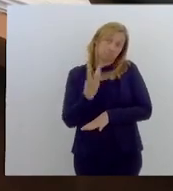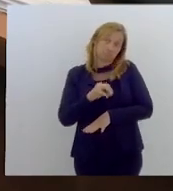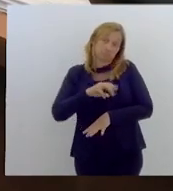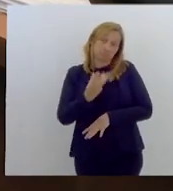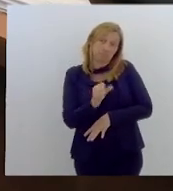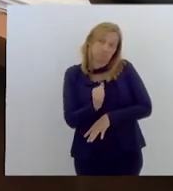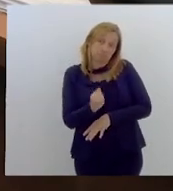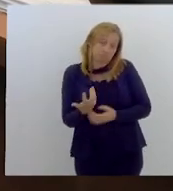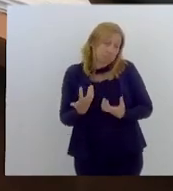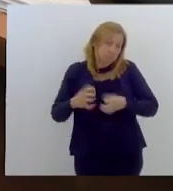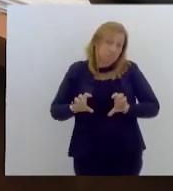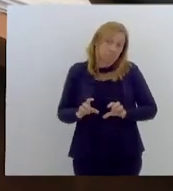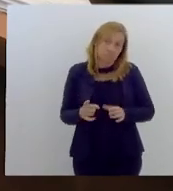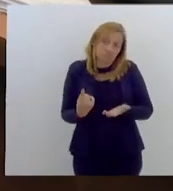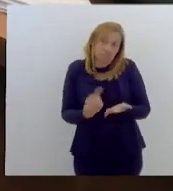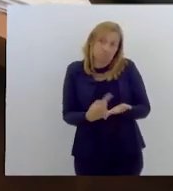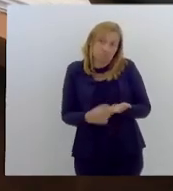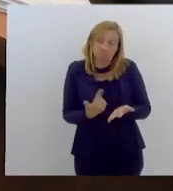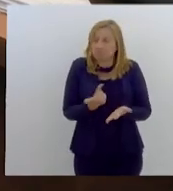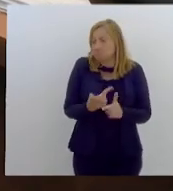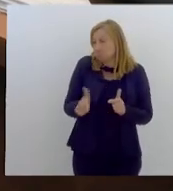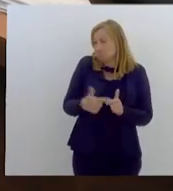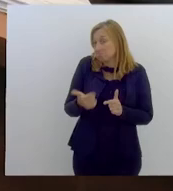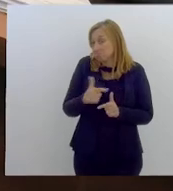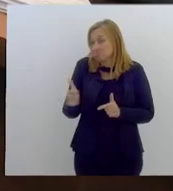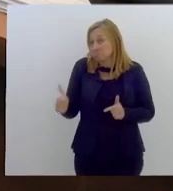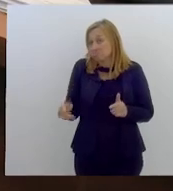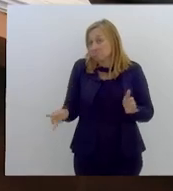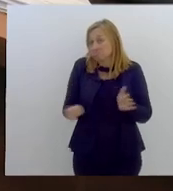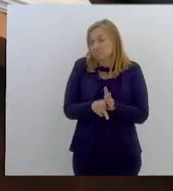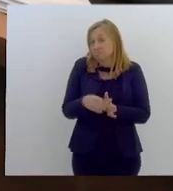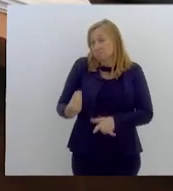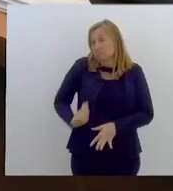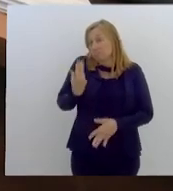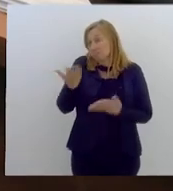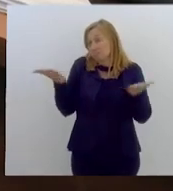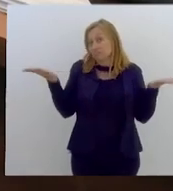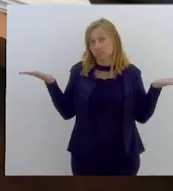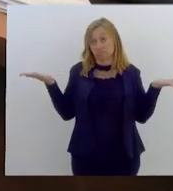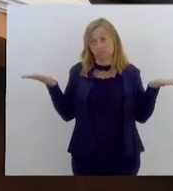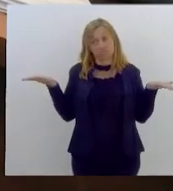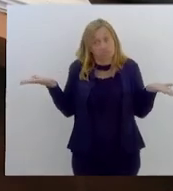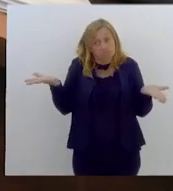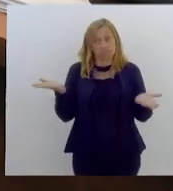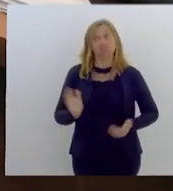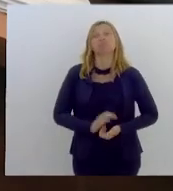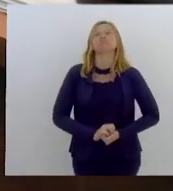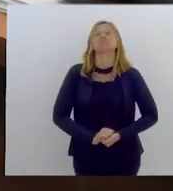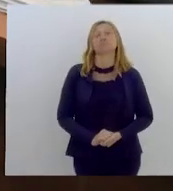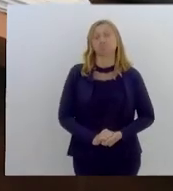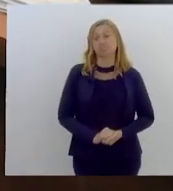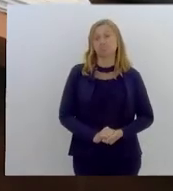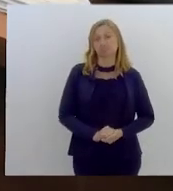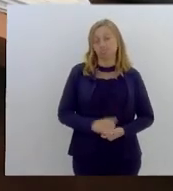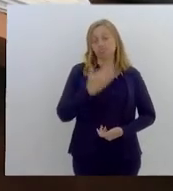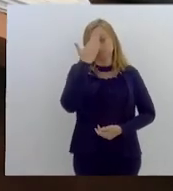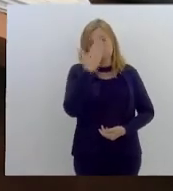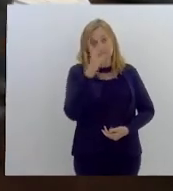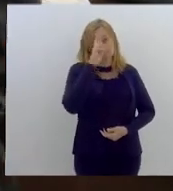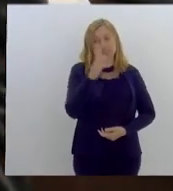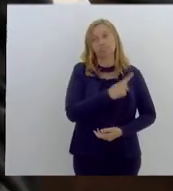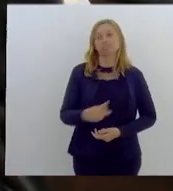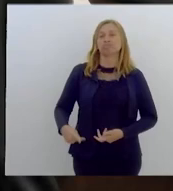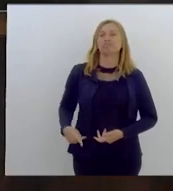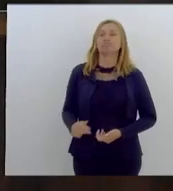não quer o acordo, não há problema nenhum. Faz parte da vida. Faz parte da vida. Muito obrigado, senhor presidente.